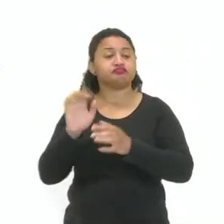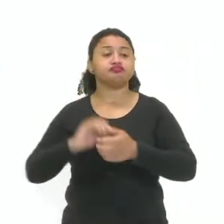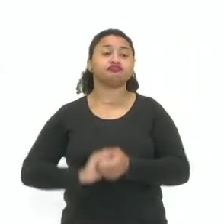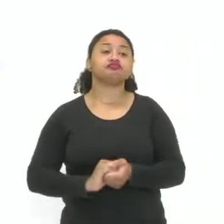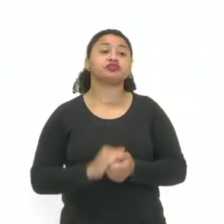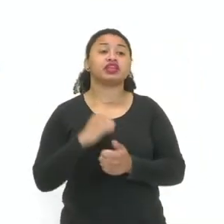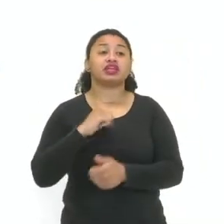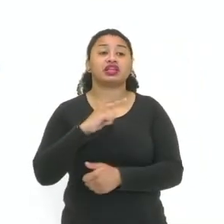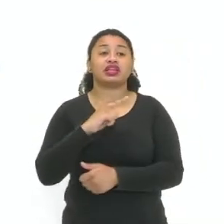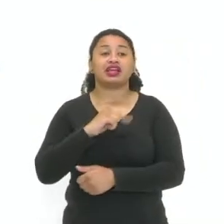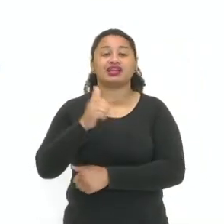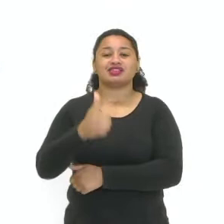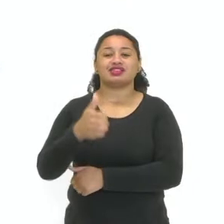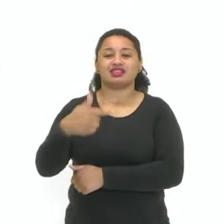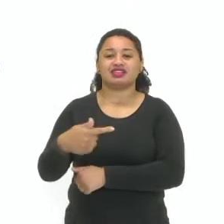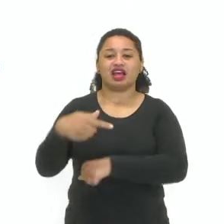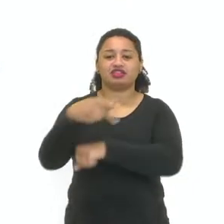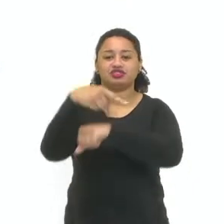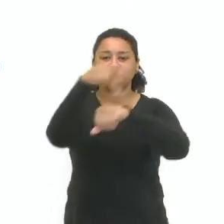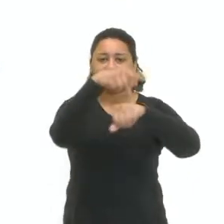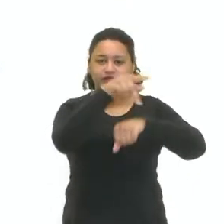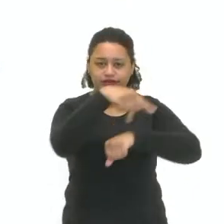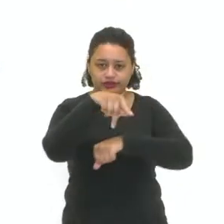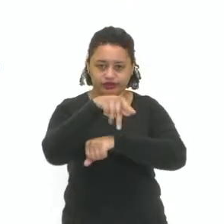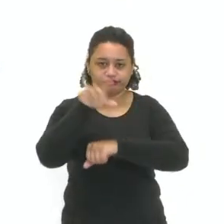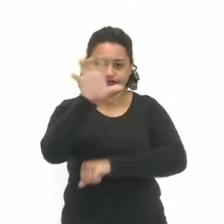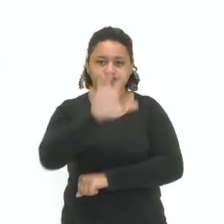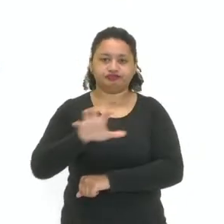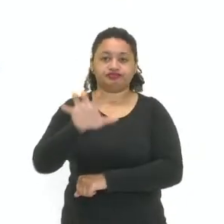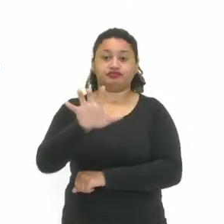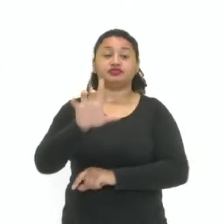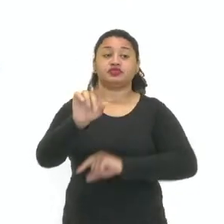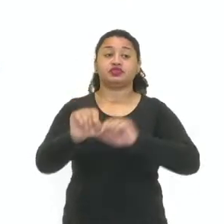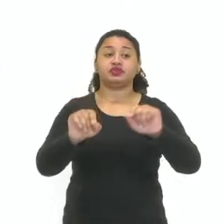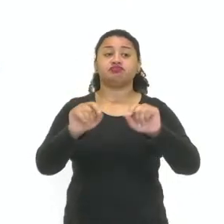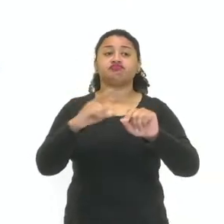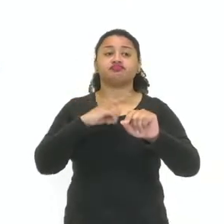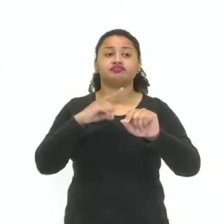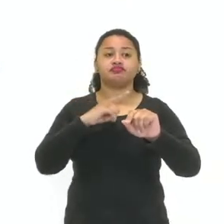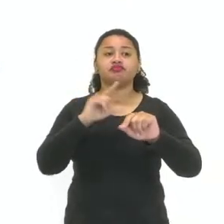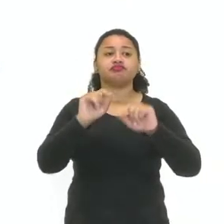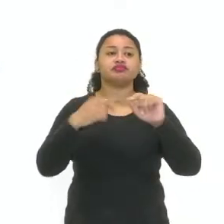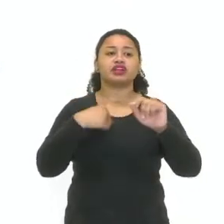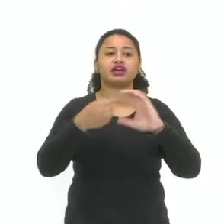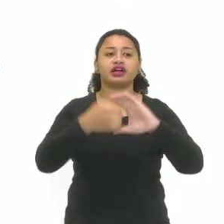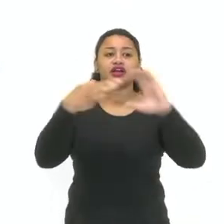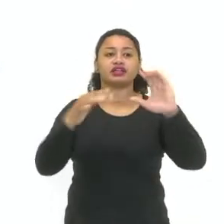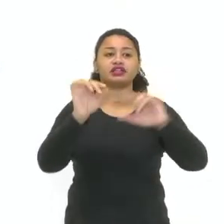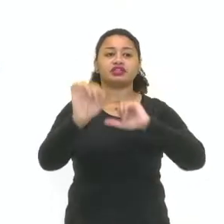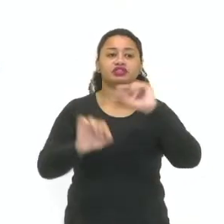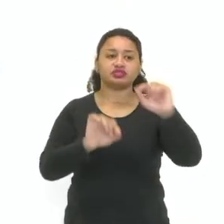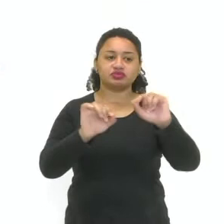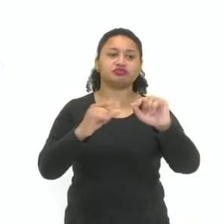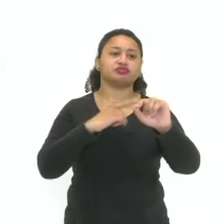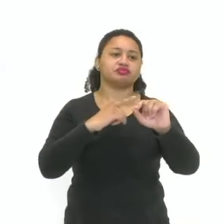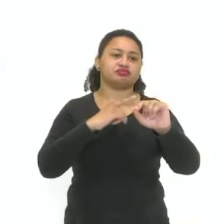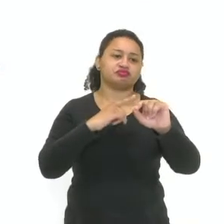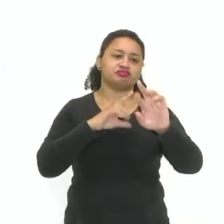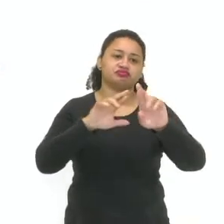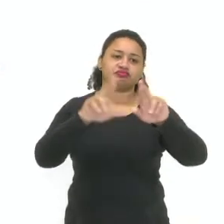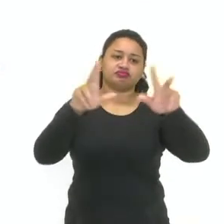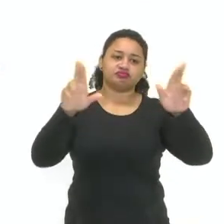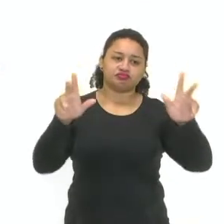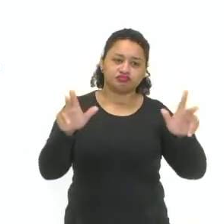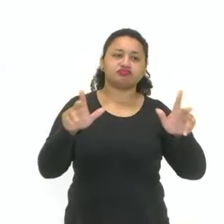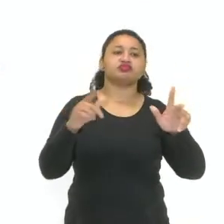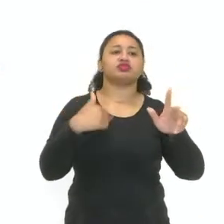nessa região. E essa região, ela é marcada principalmente pelo seguinte, formações vegetais diferentes. Então tem uma gama ali de